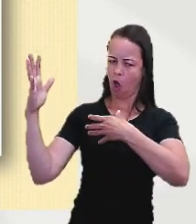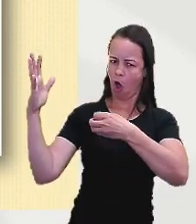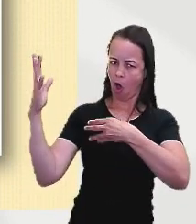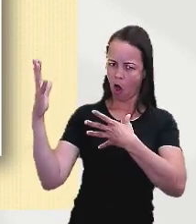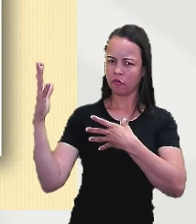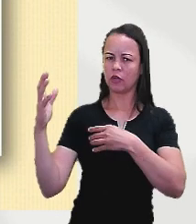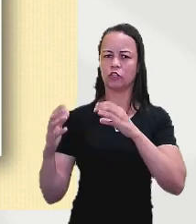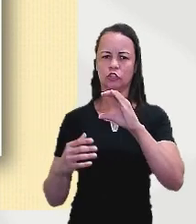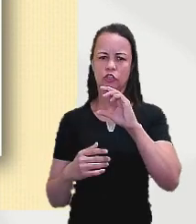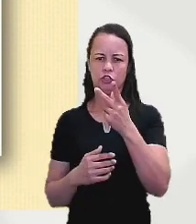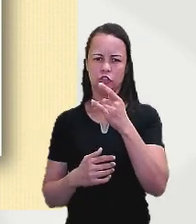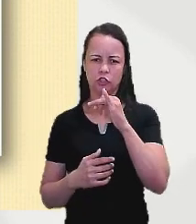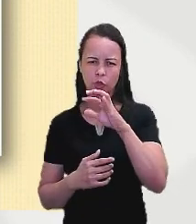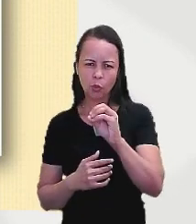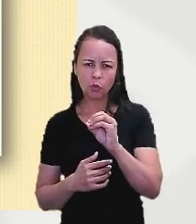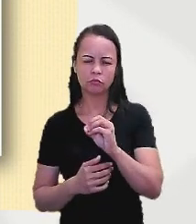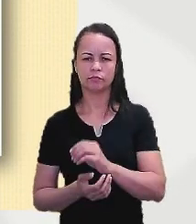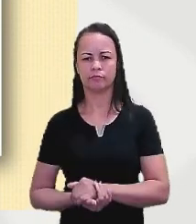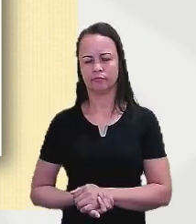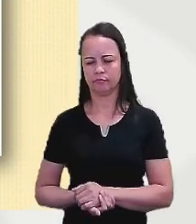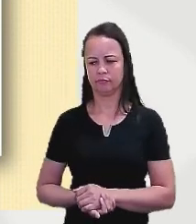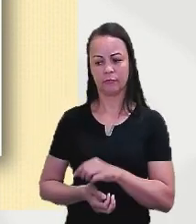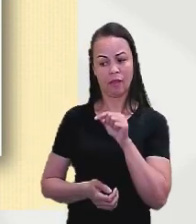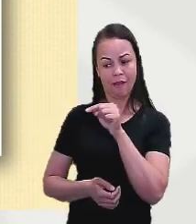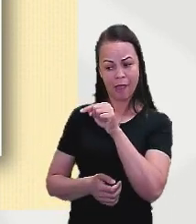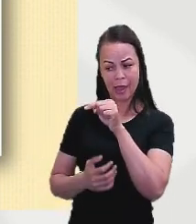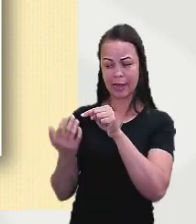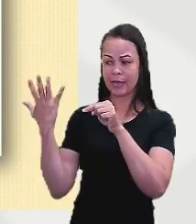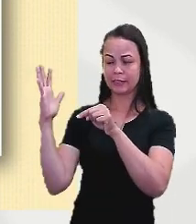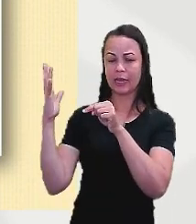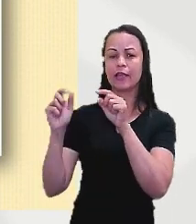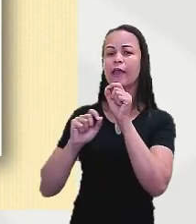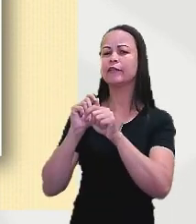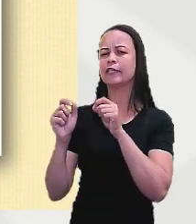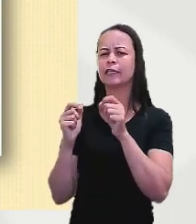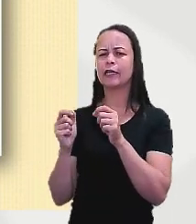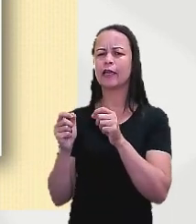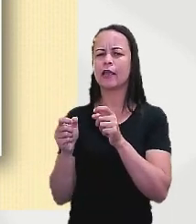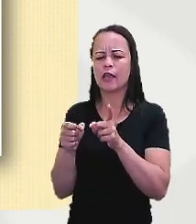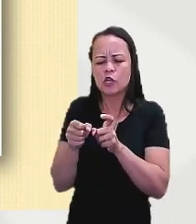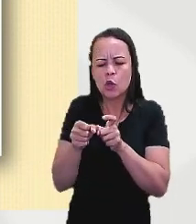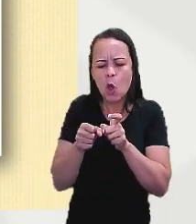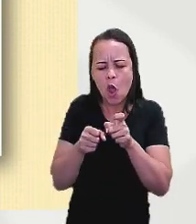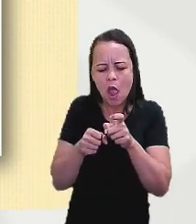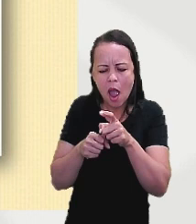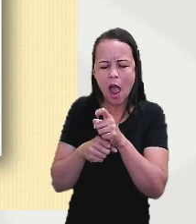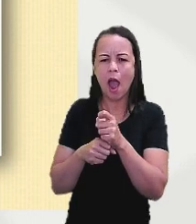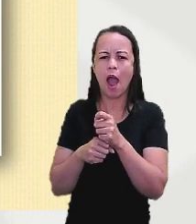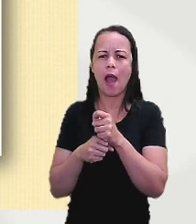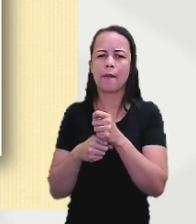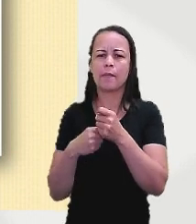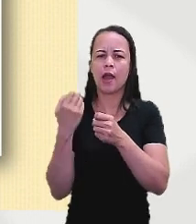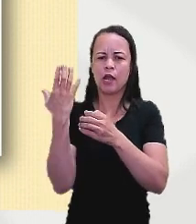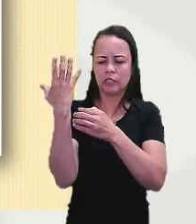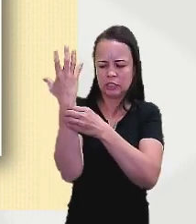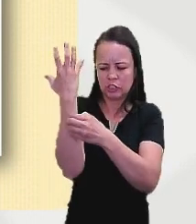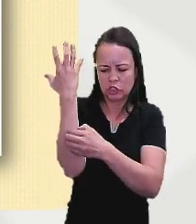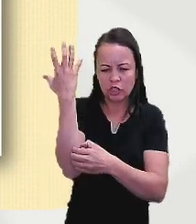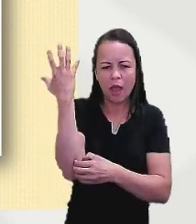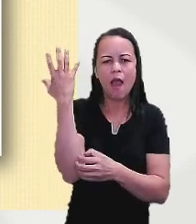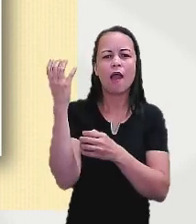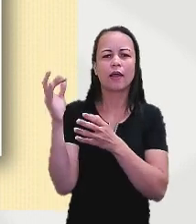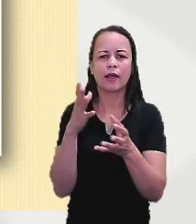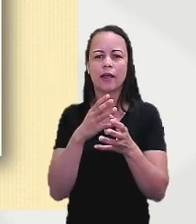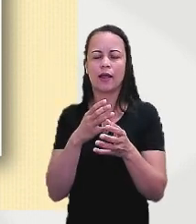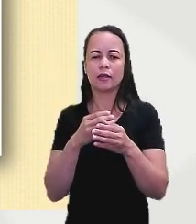nova, Chico. Essa aí é de quê? De goiaba, de jaca, de